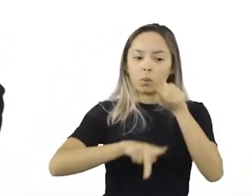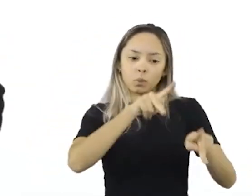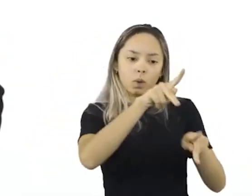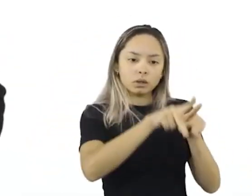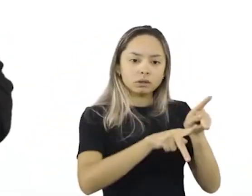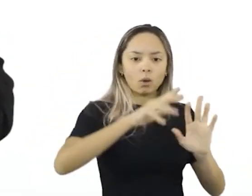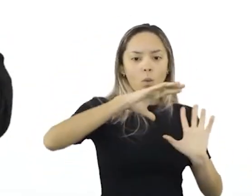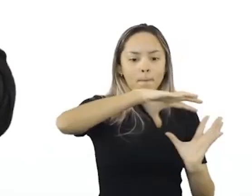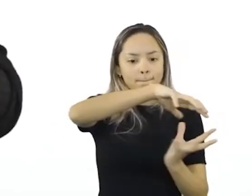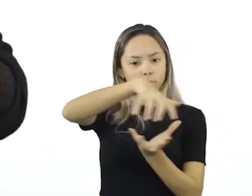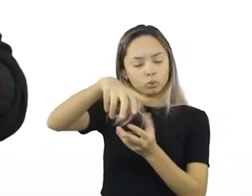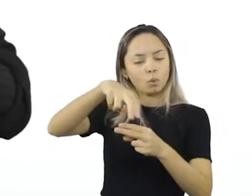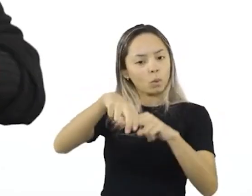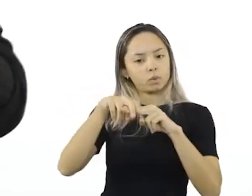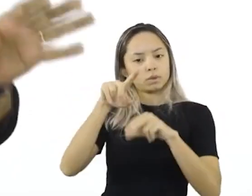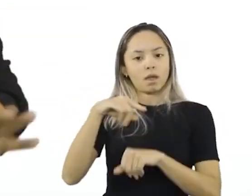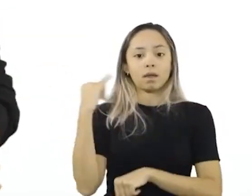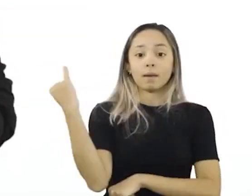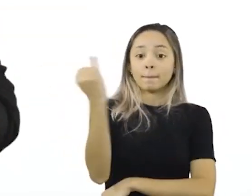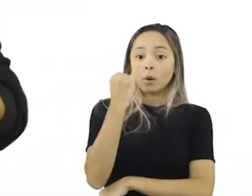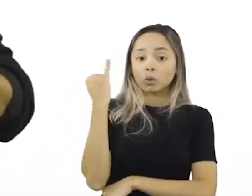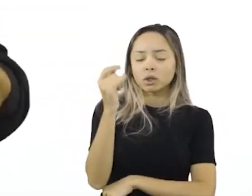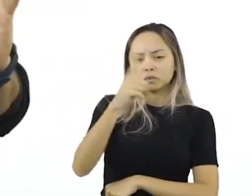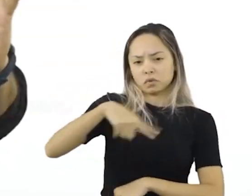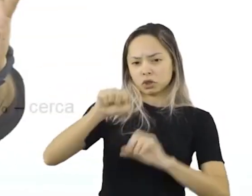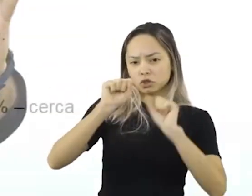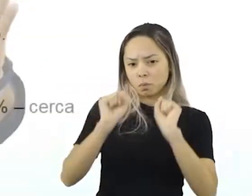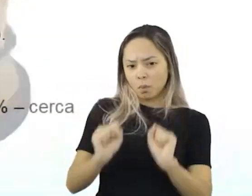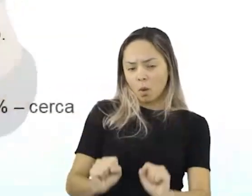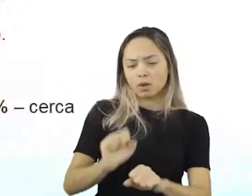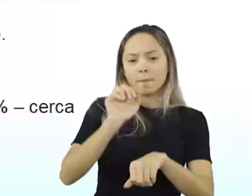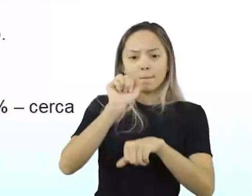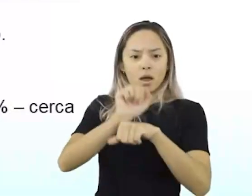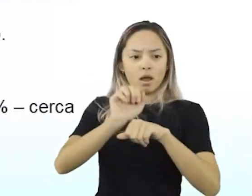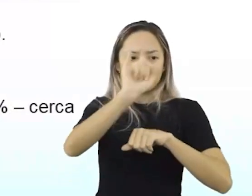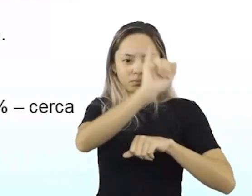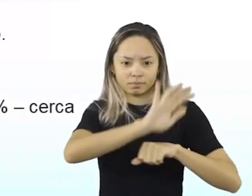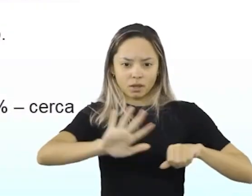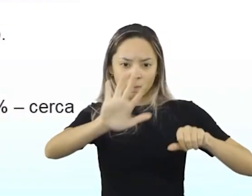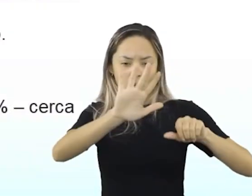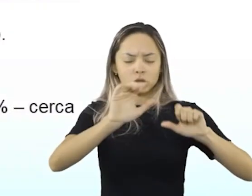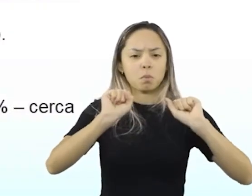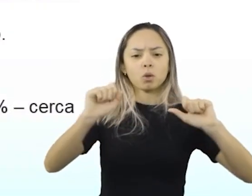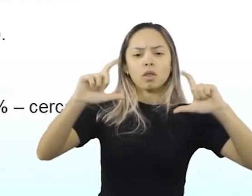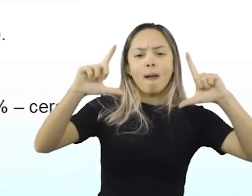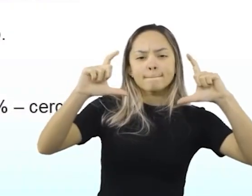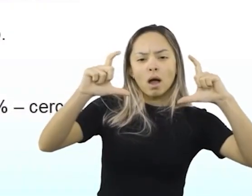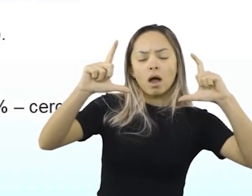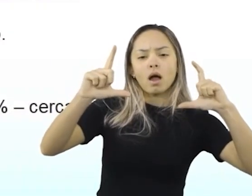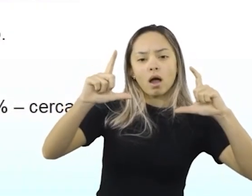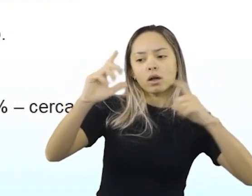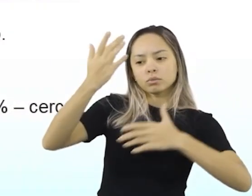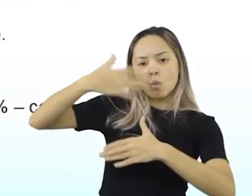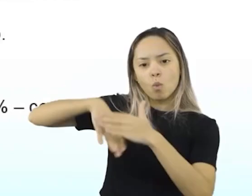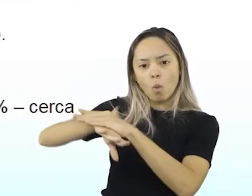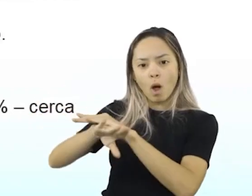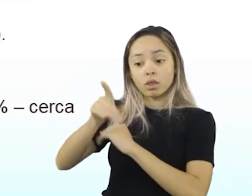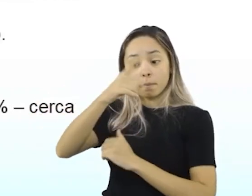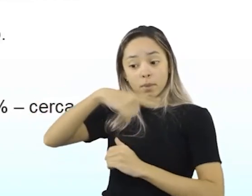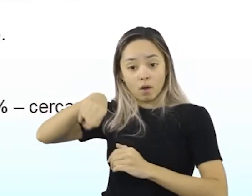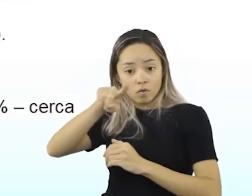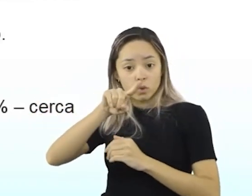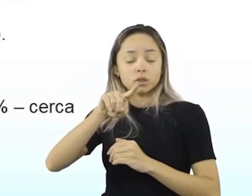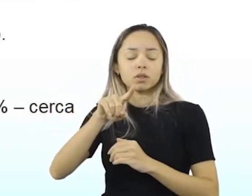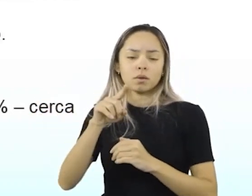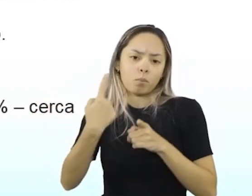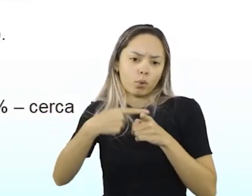aí espalhados no mundo. E aí é importante você dar uma refletida, para um pouquinho a tela, dá uma olhada, dá um print aí, faz suas anotações que eu